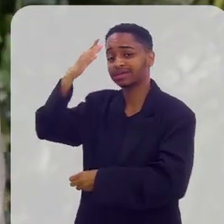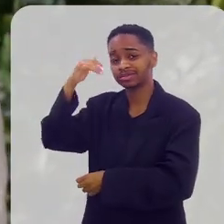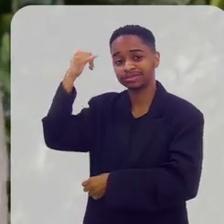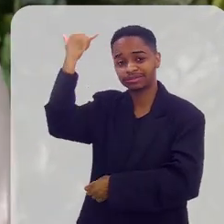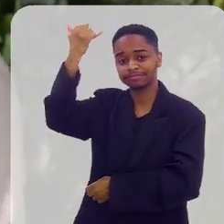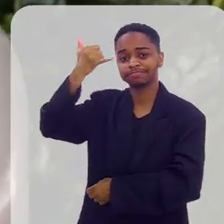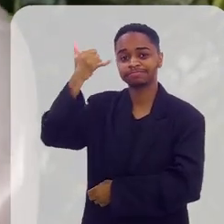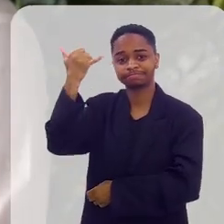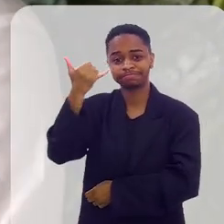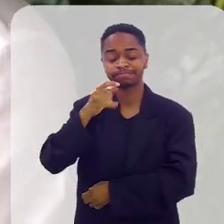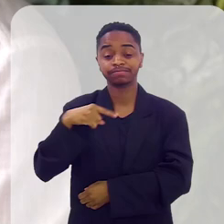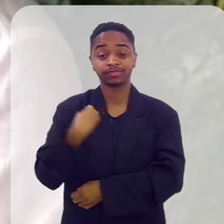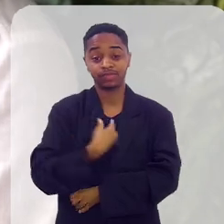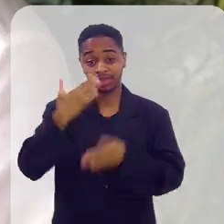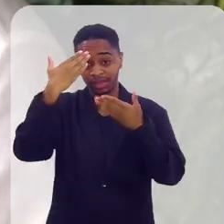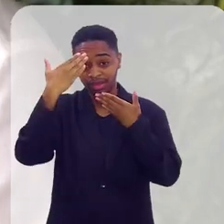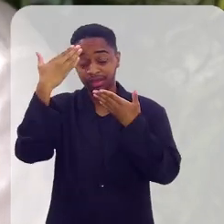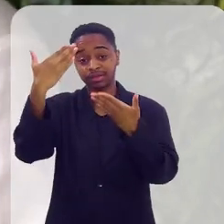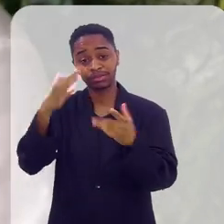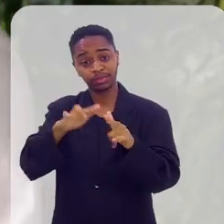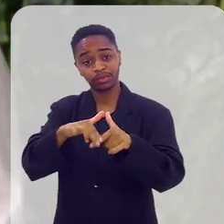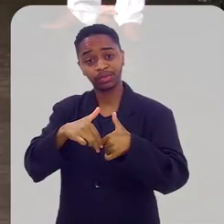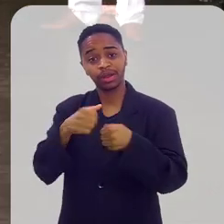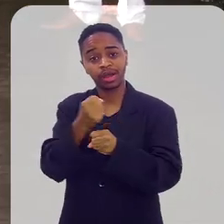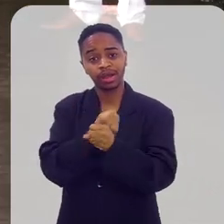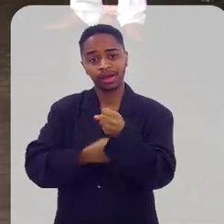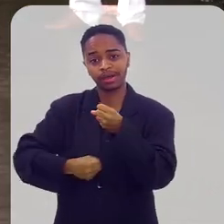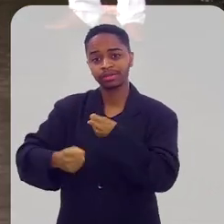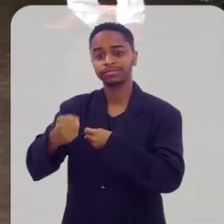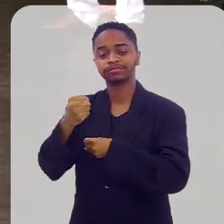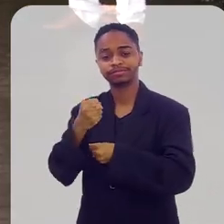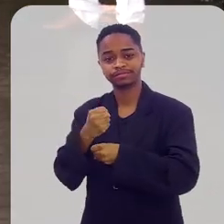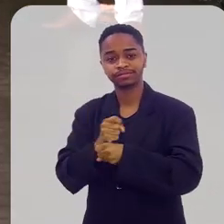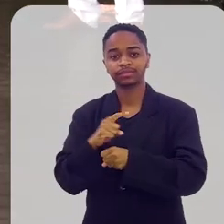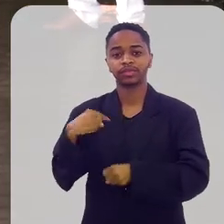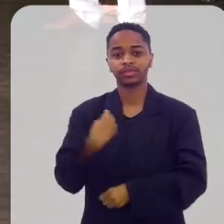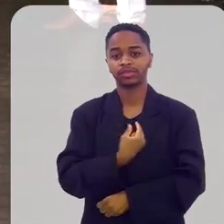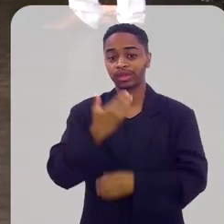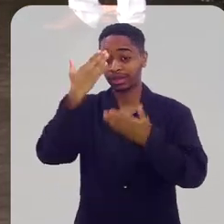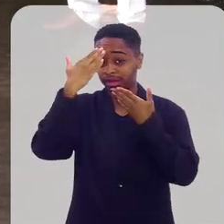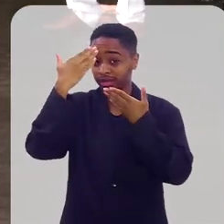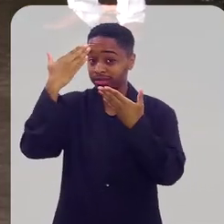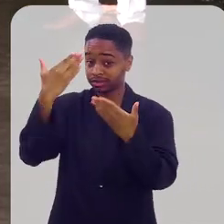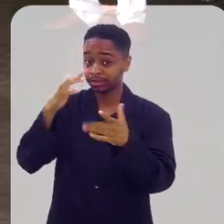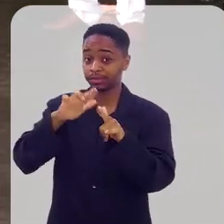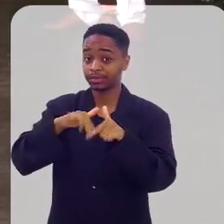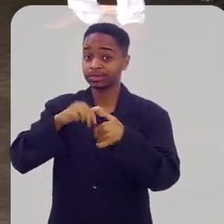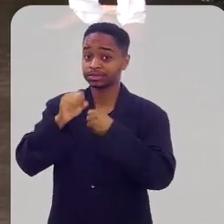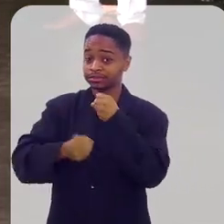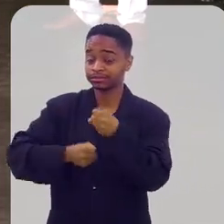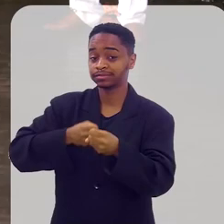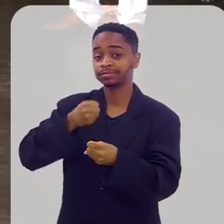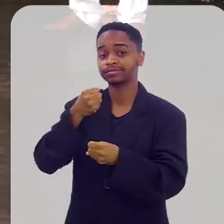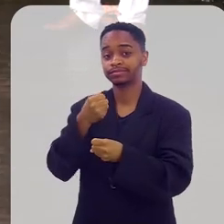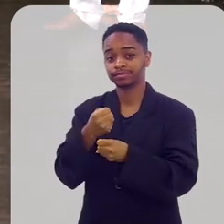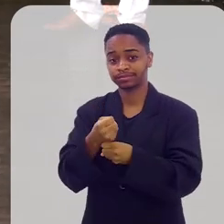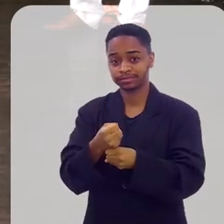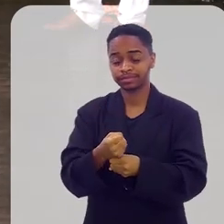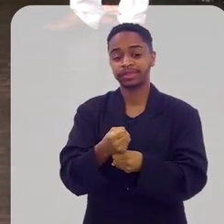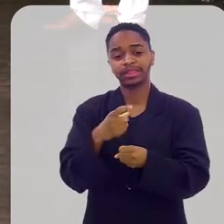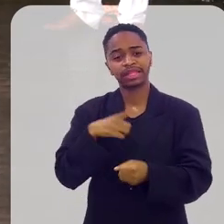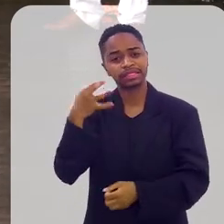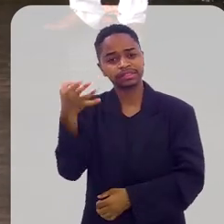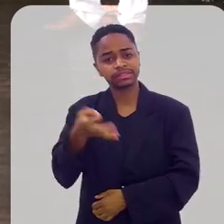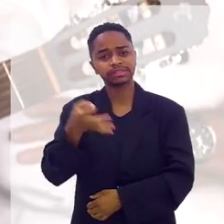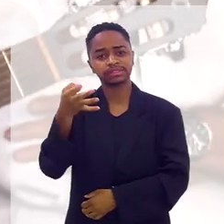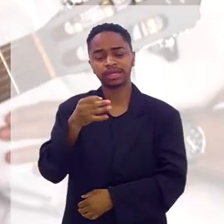na unção. Agradecemos pelo ano que foi, agradecemos pelo ano que vem, com